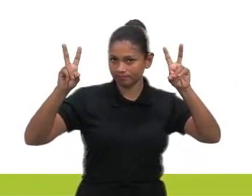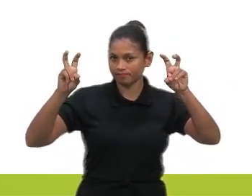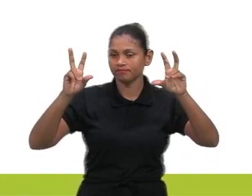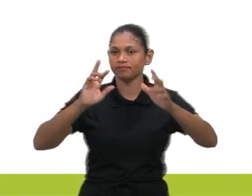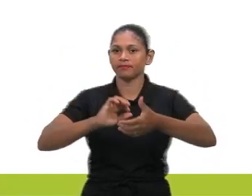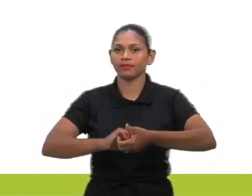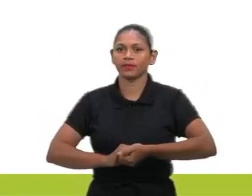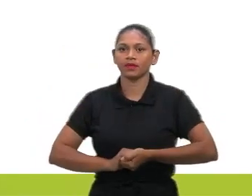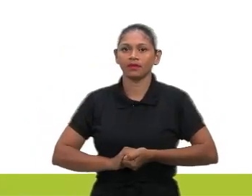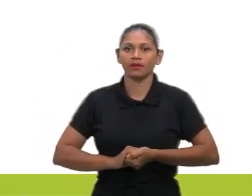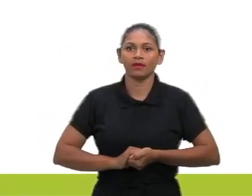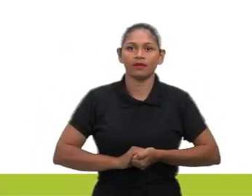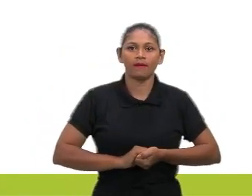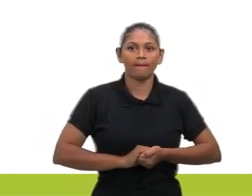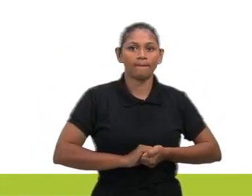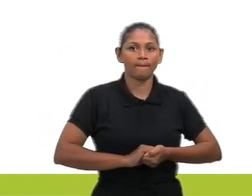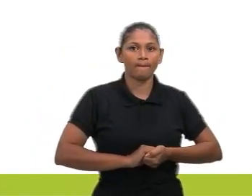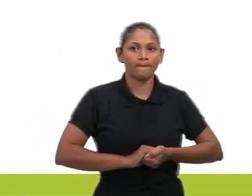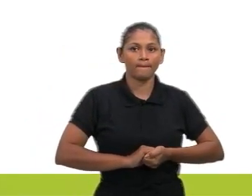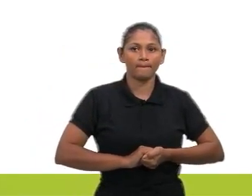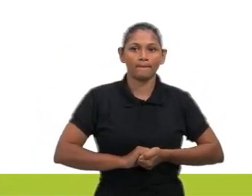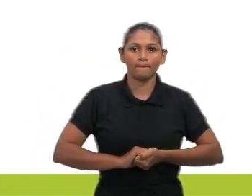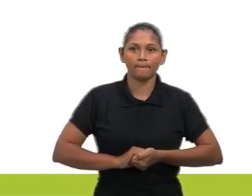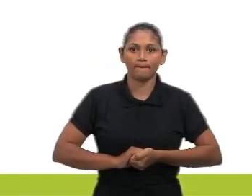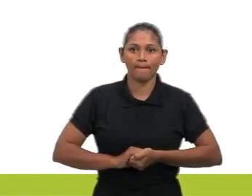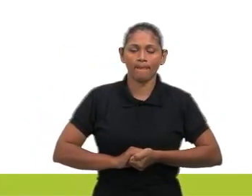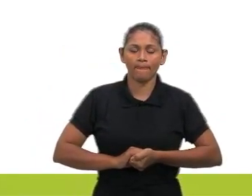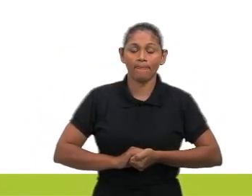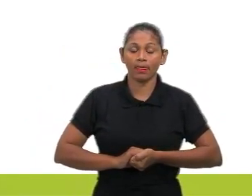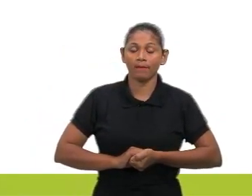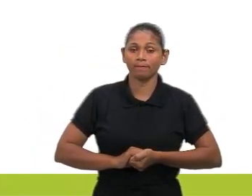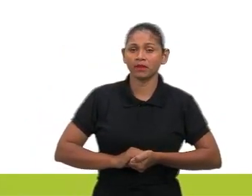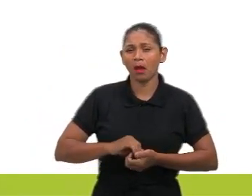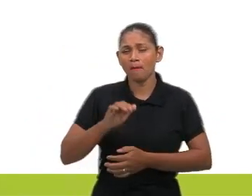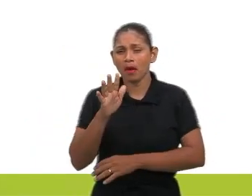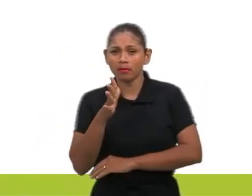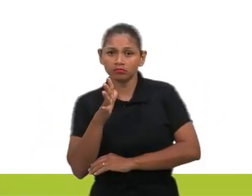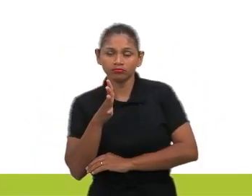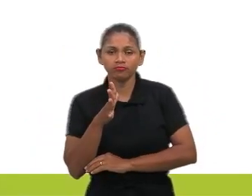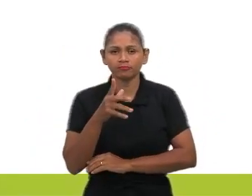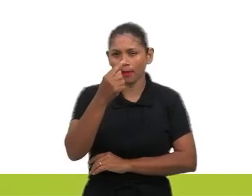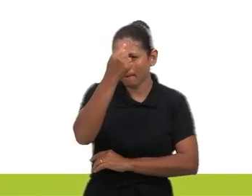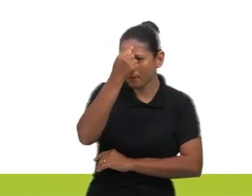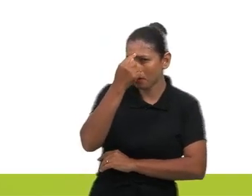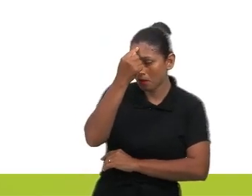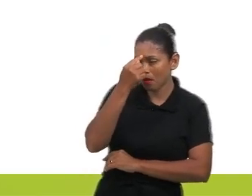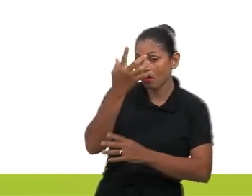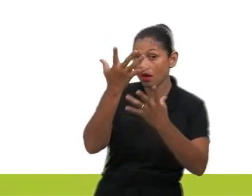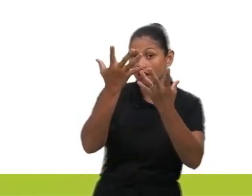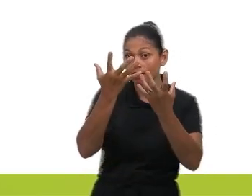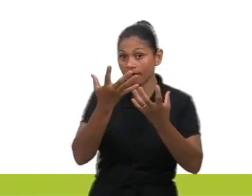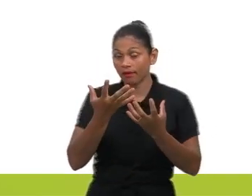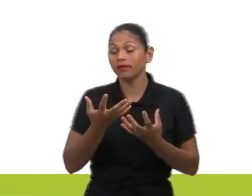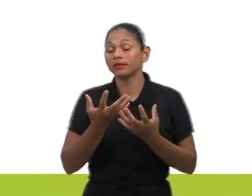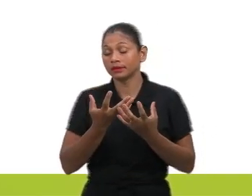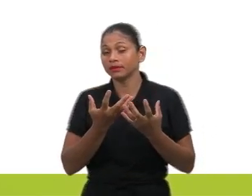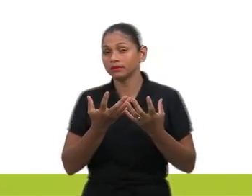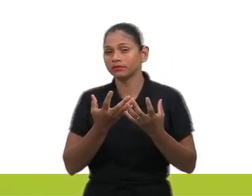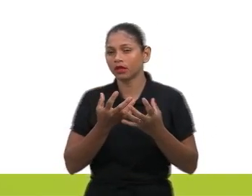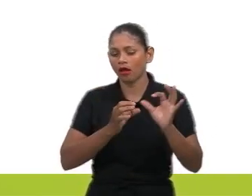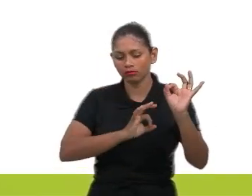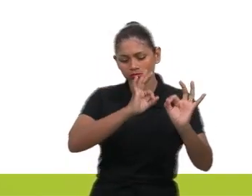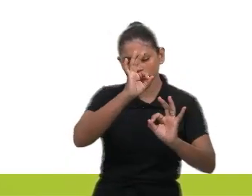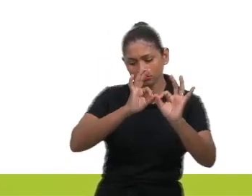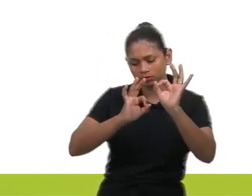vilão da Harry Potter, tá? Suponha que Harry quisesse formar todos os anagramas da